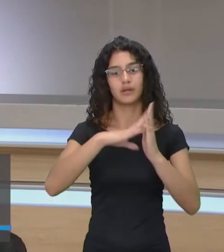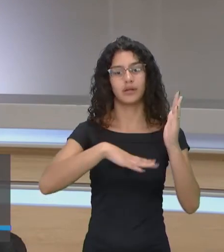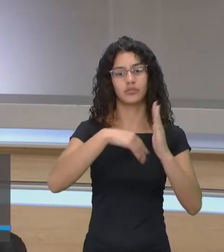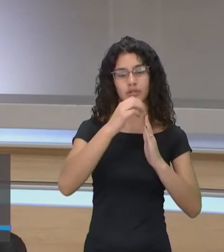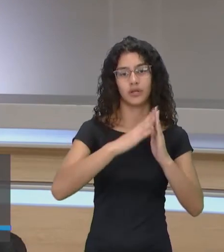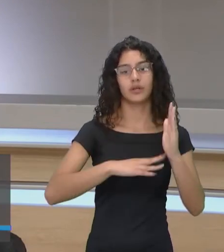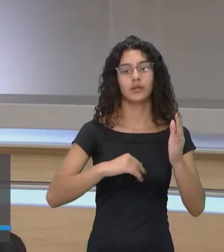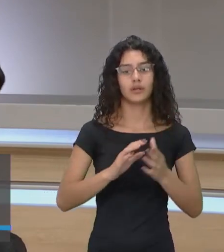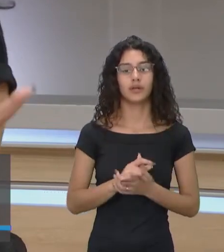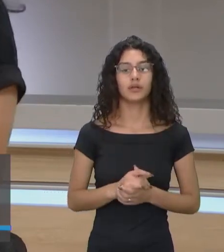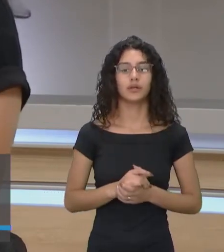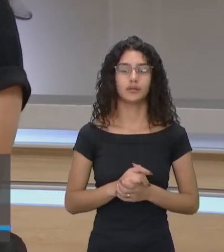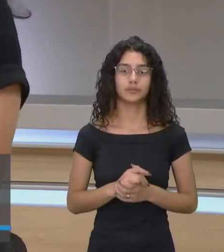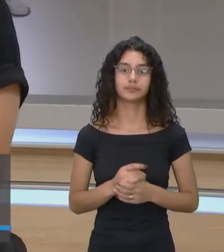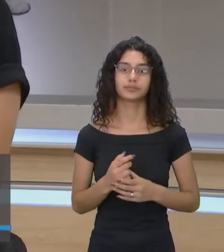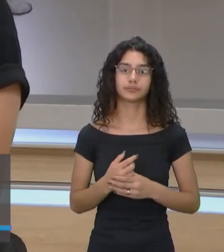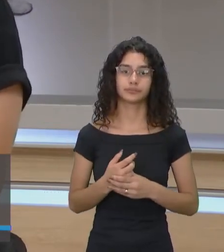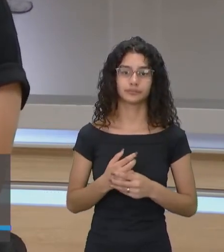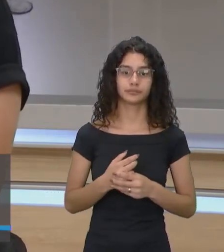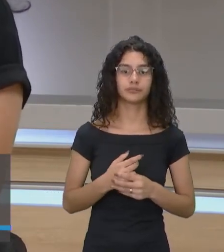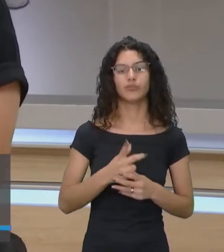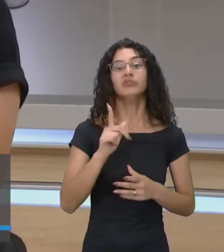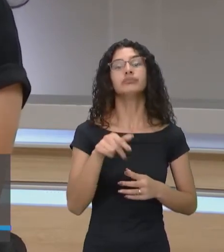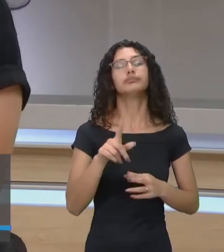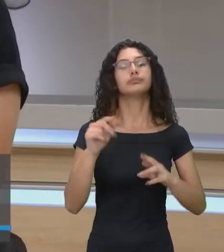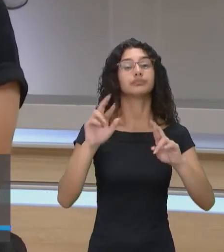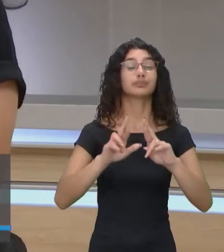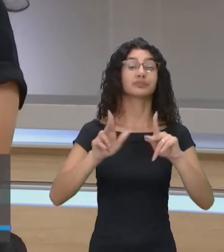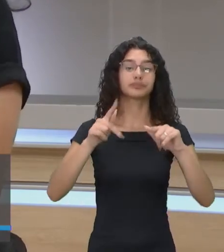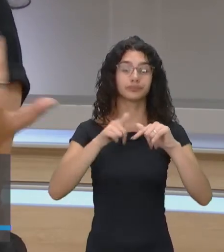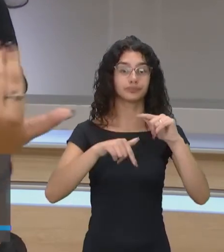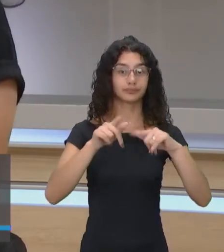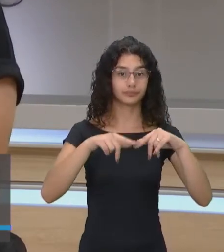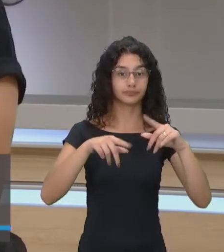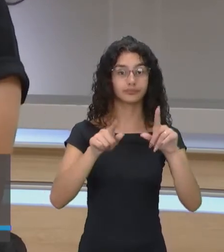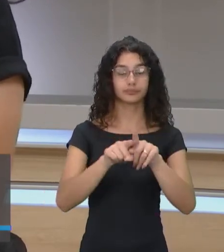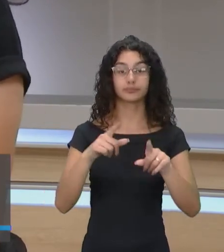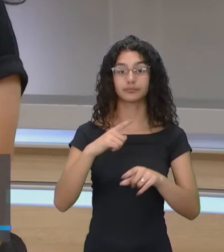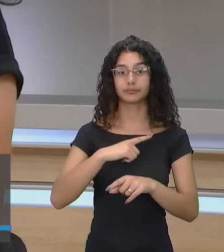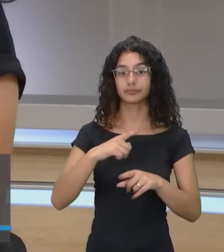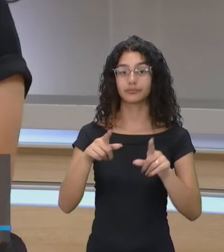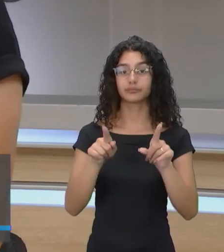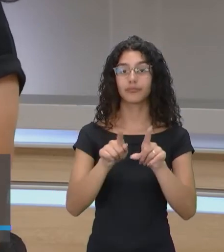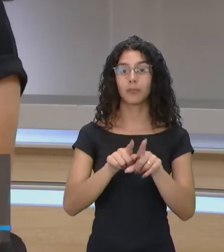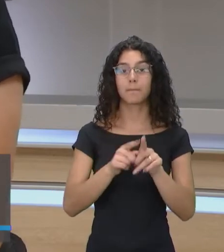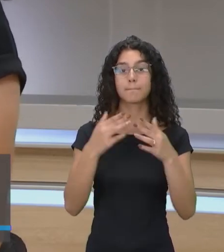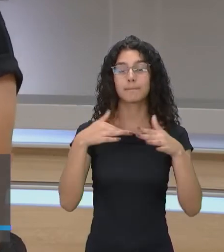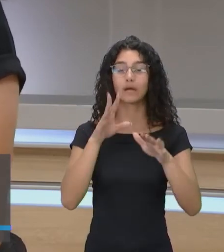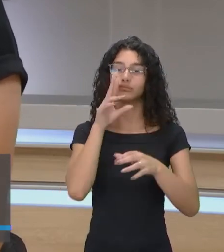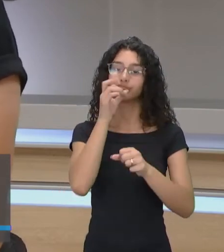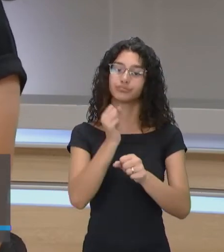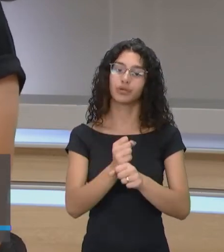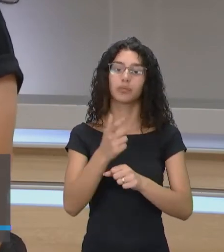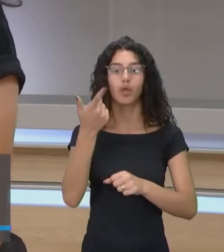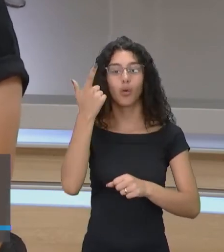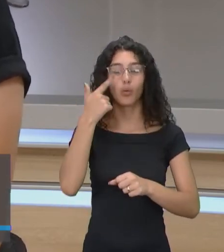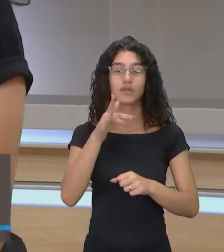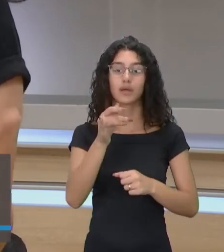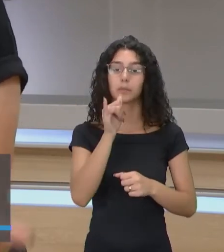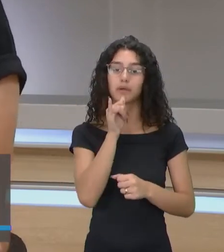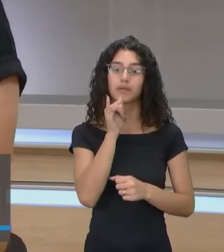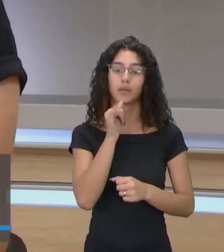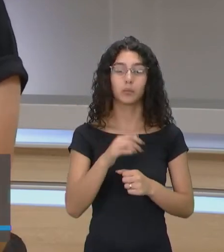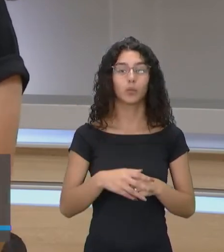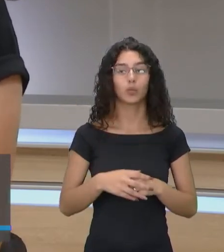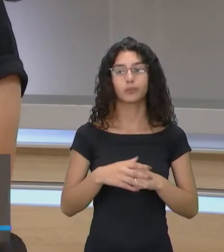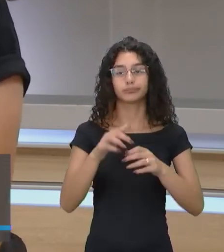as coisas para tingir tecido. Então, são outros materiais e isso demanda também mais esforço para que você consiga, por exemplo, limpar